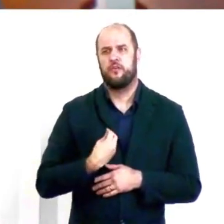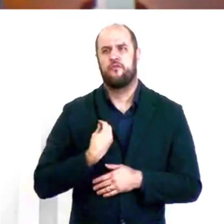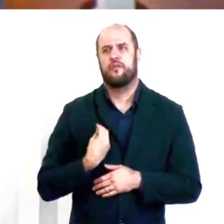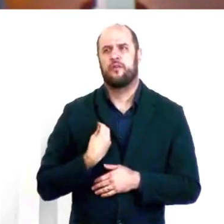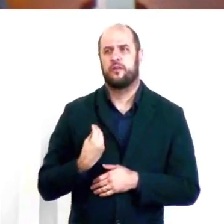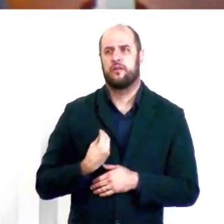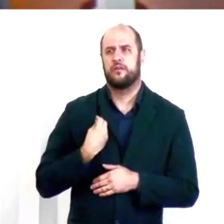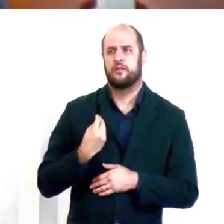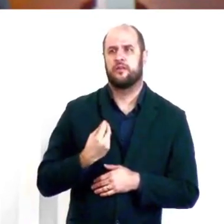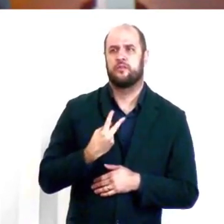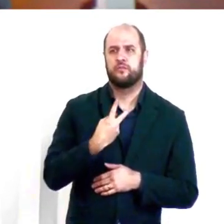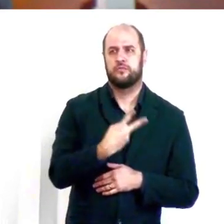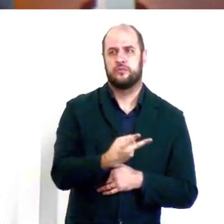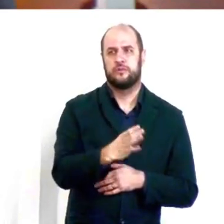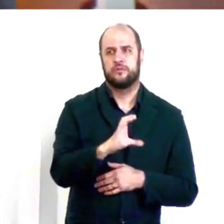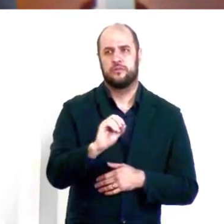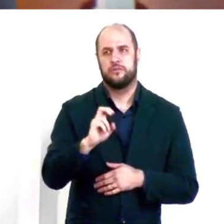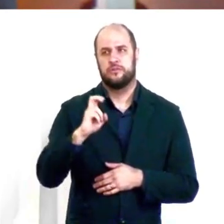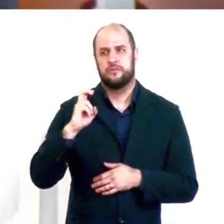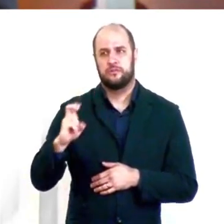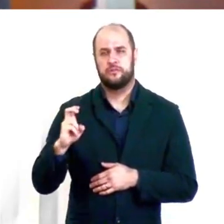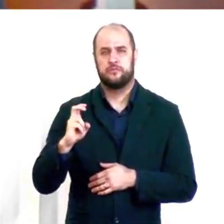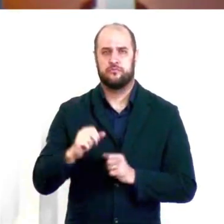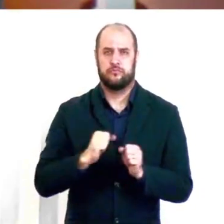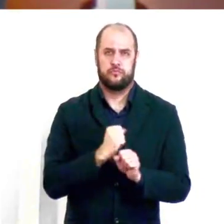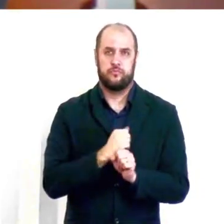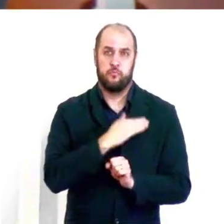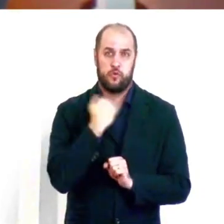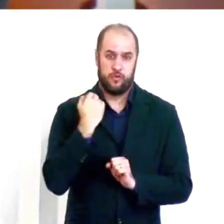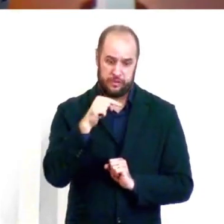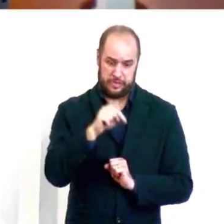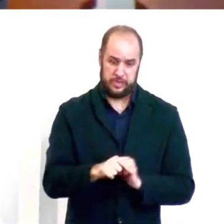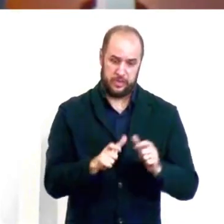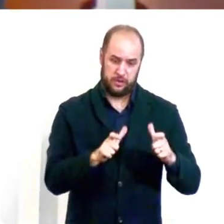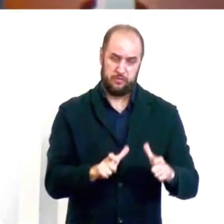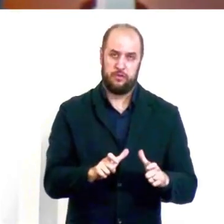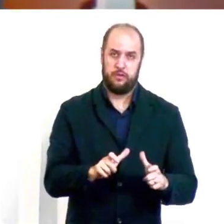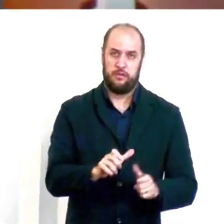205 anos e morreu aqui em Arã.